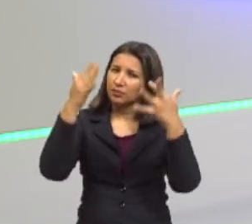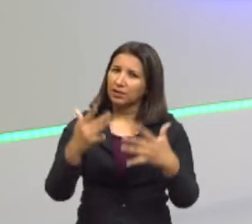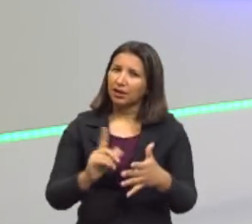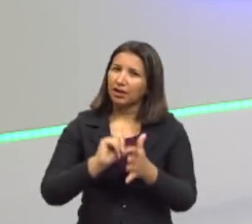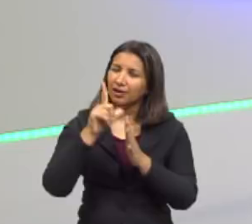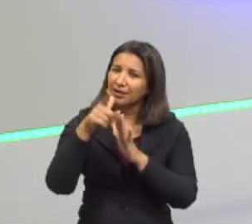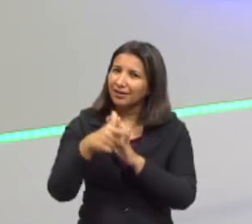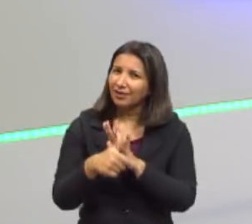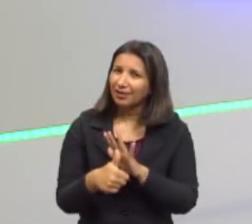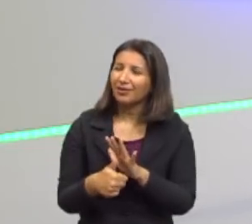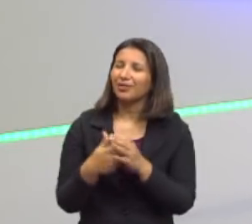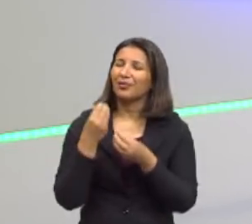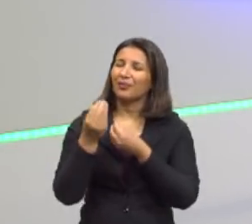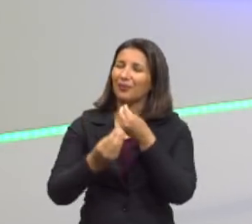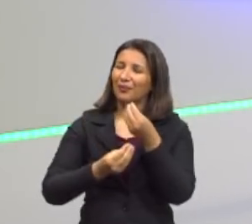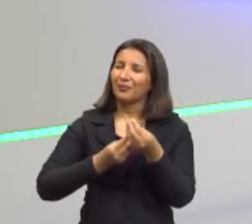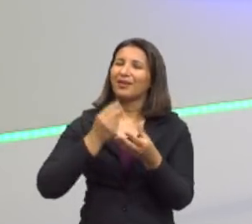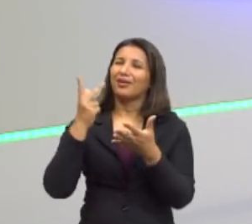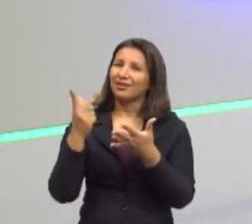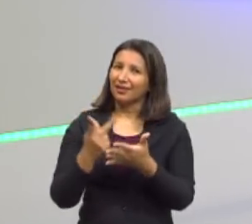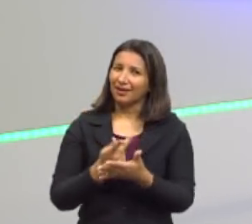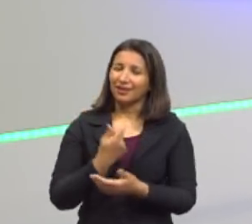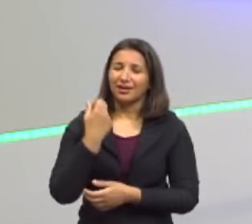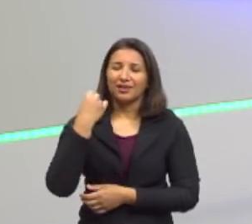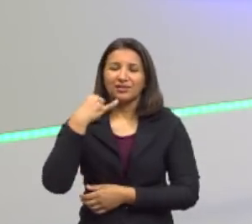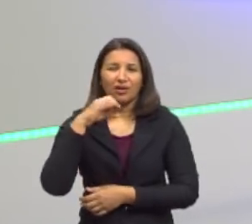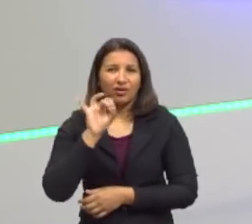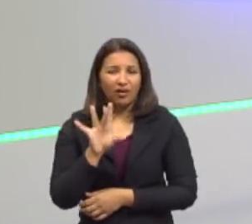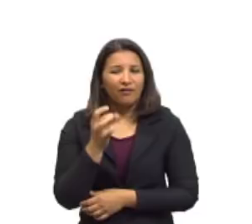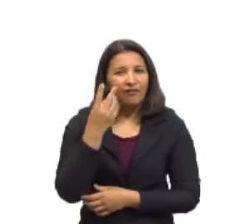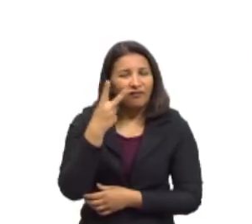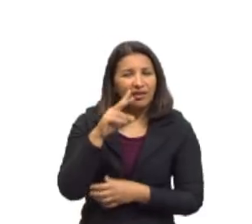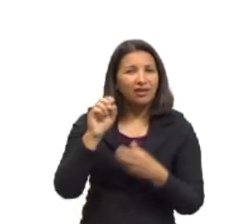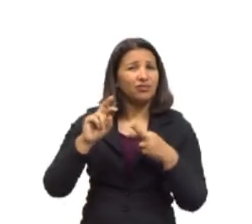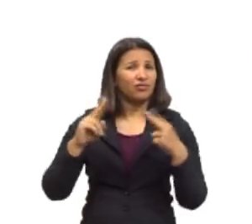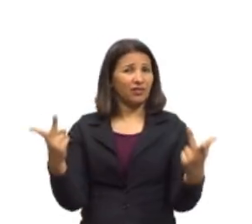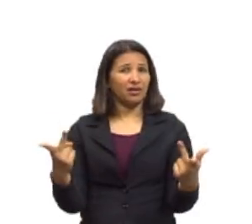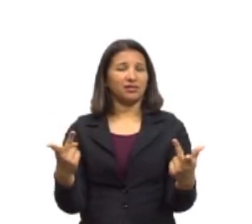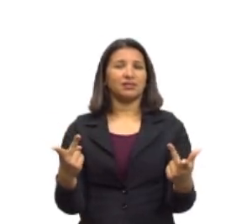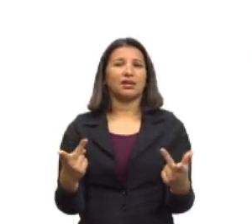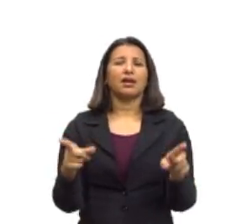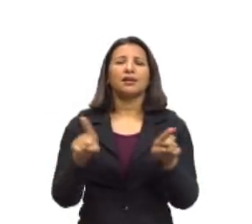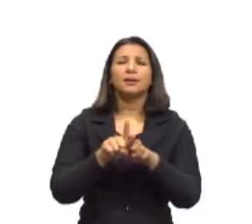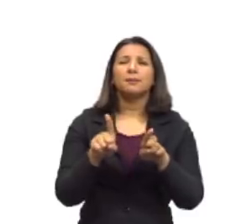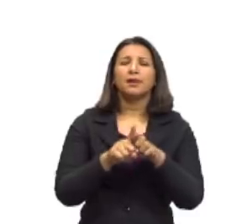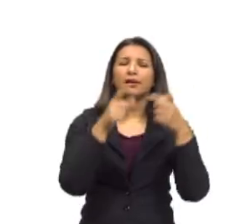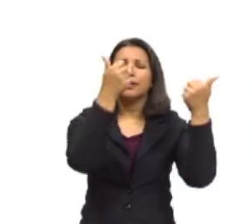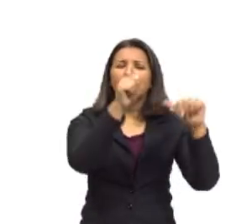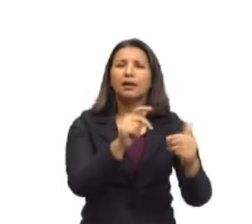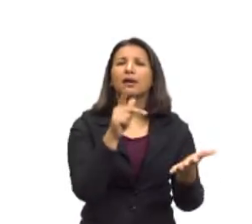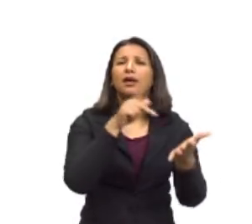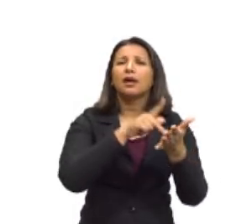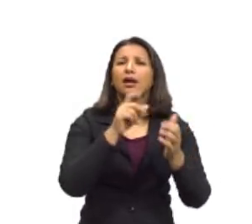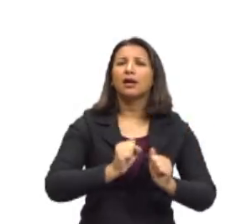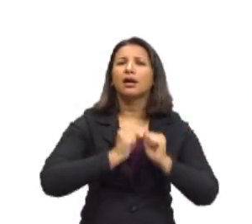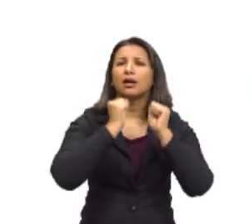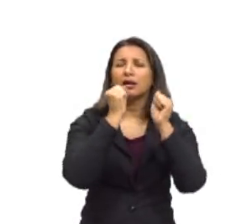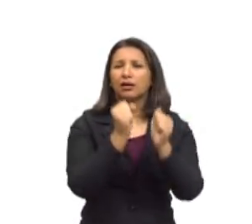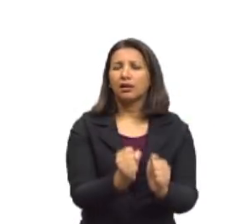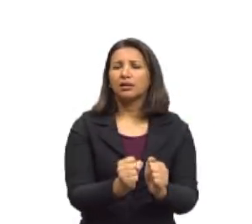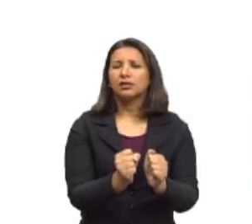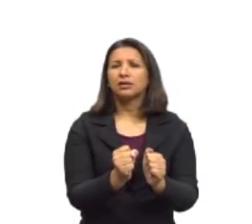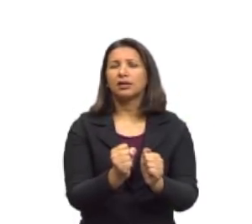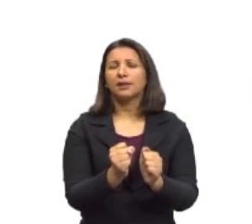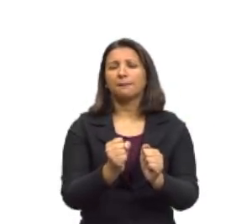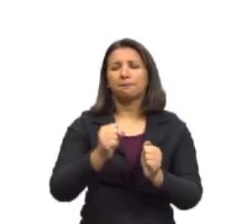A gente já vai ver essa diferença. E a imagem real, ela pode ser projetada. E a imagem